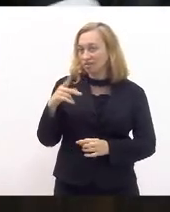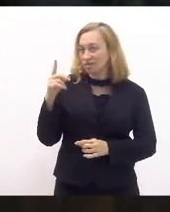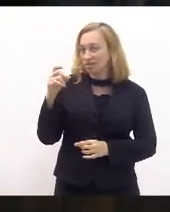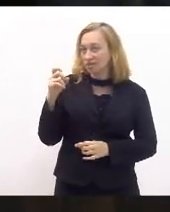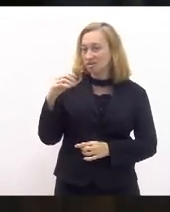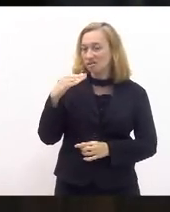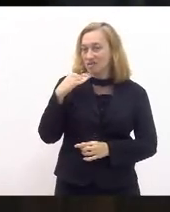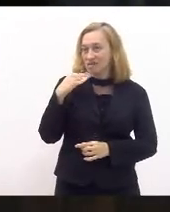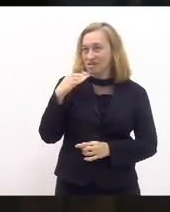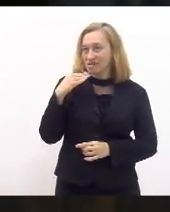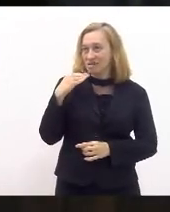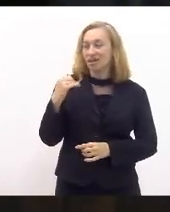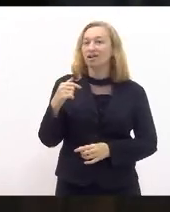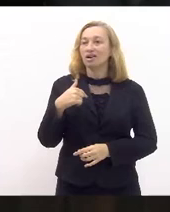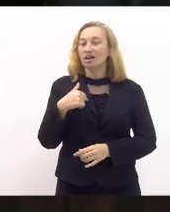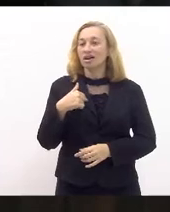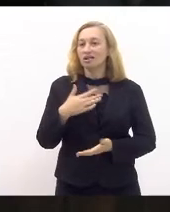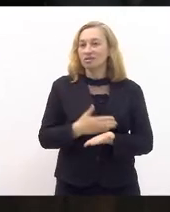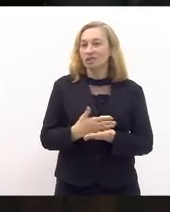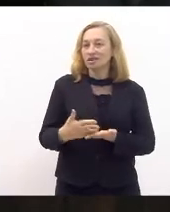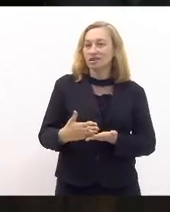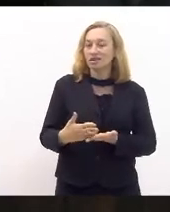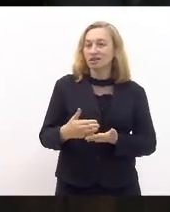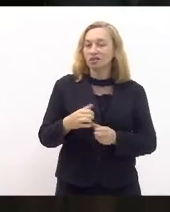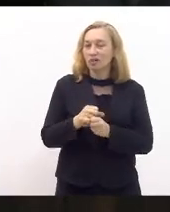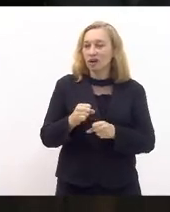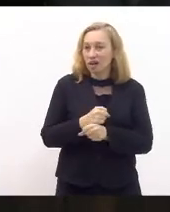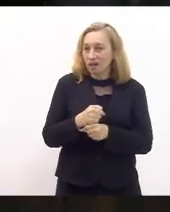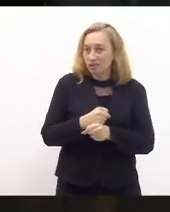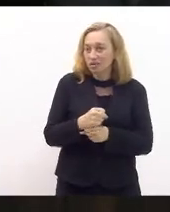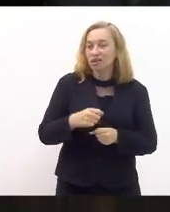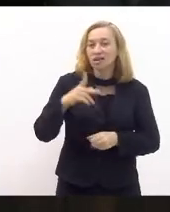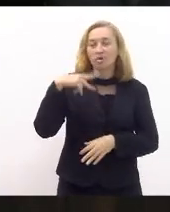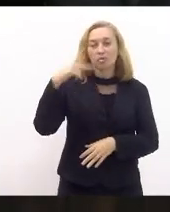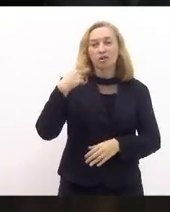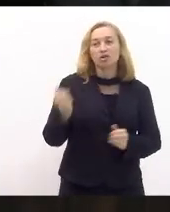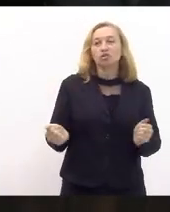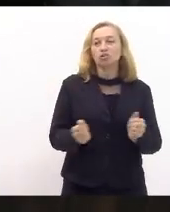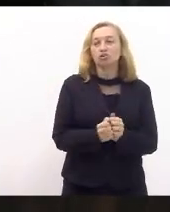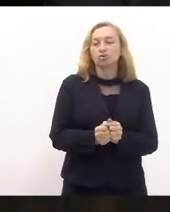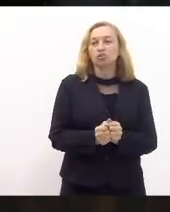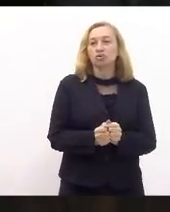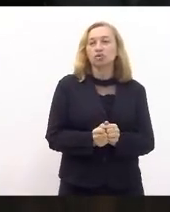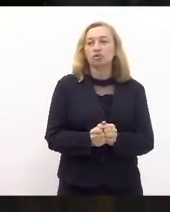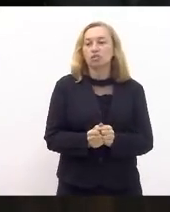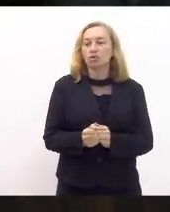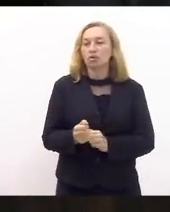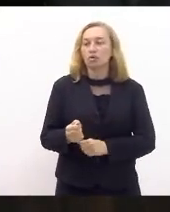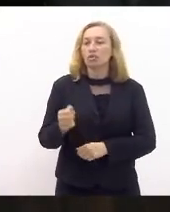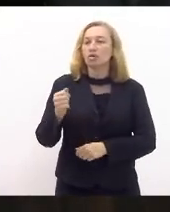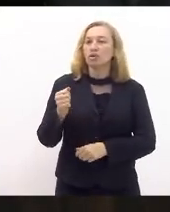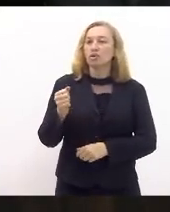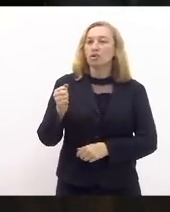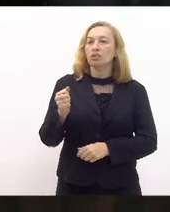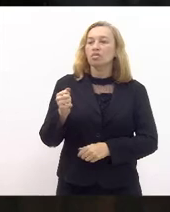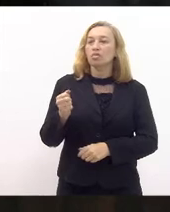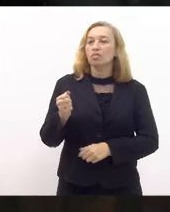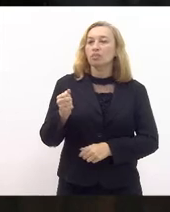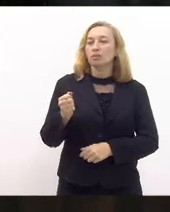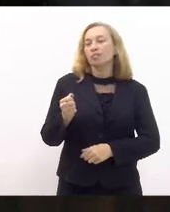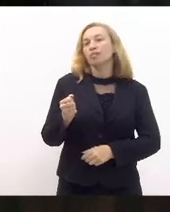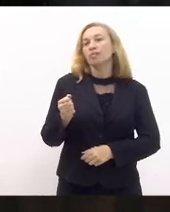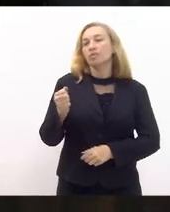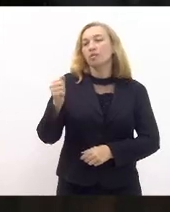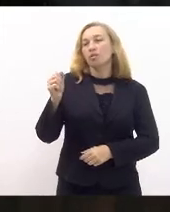Então, quando eu iniciei, eu estou muito tempo na política, junto com Washington Reis, o ex-prefeito de Duque de Caxias,